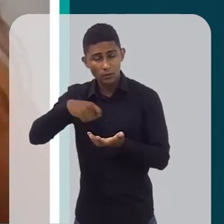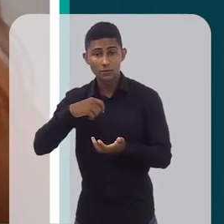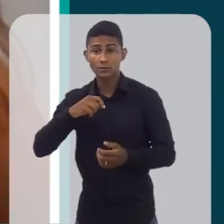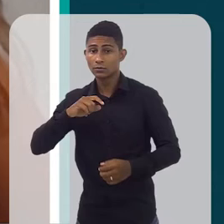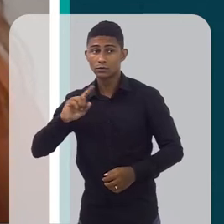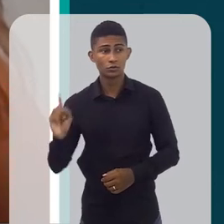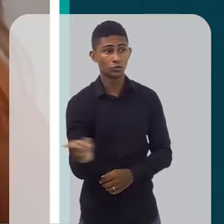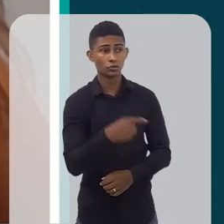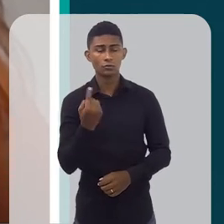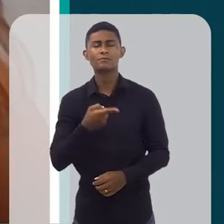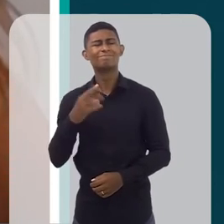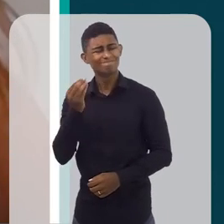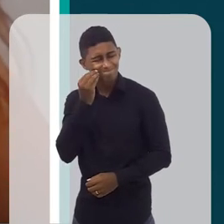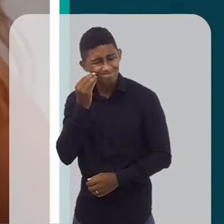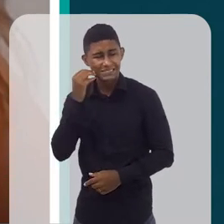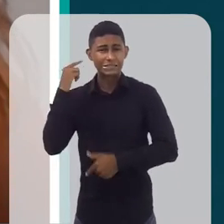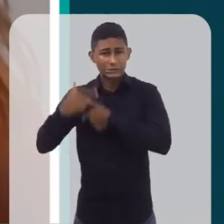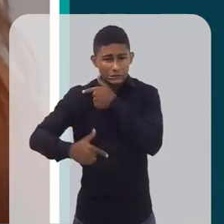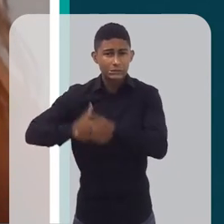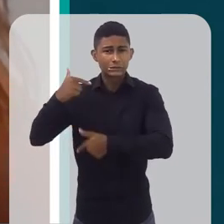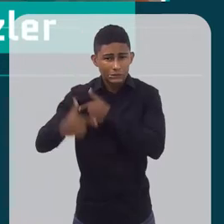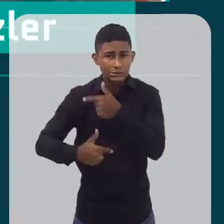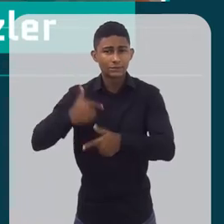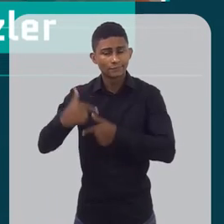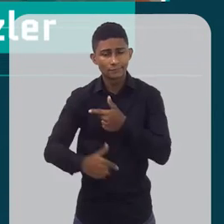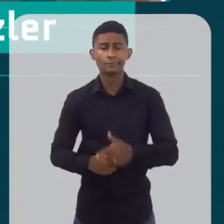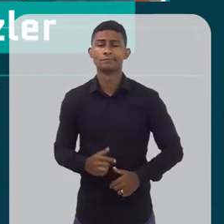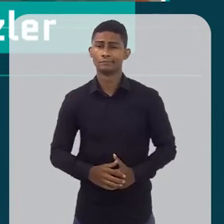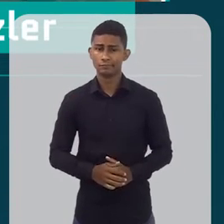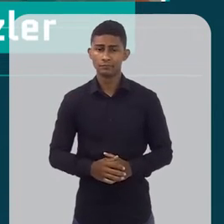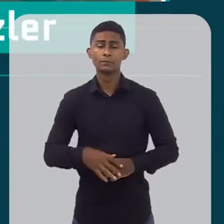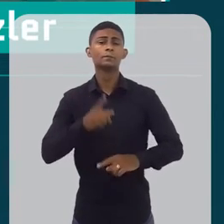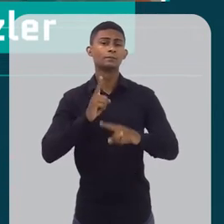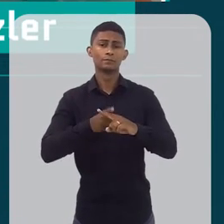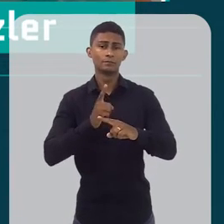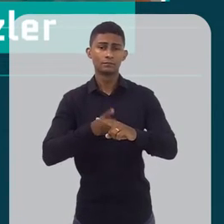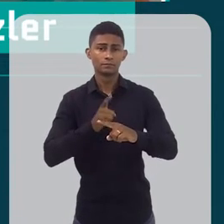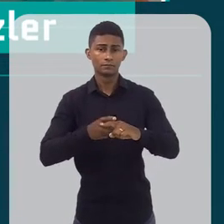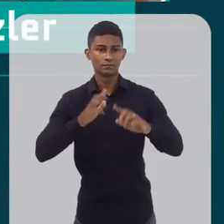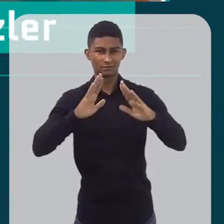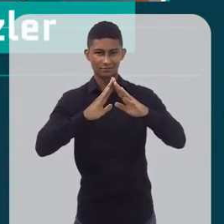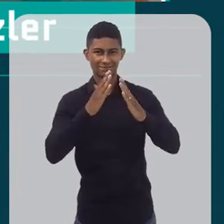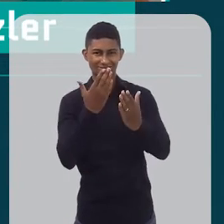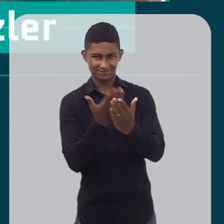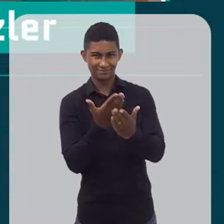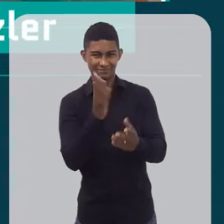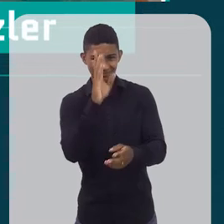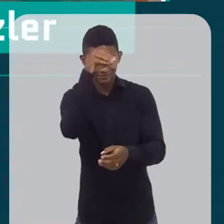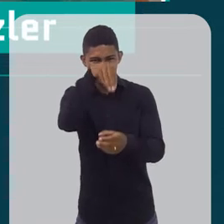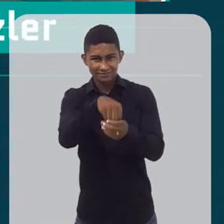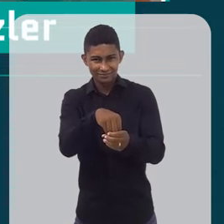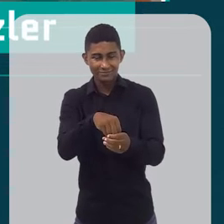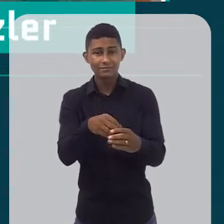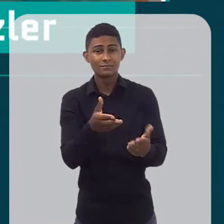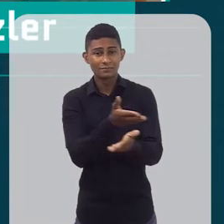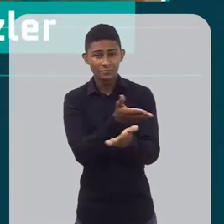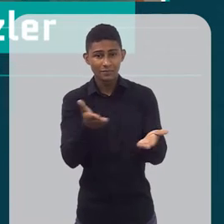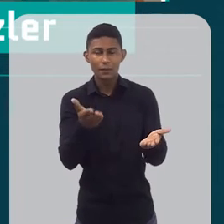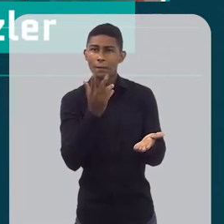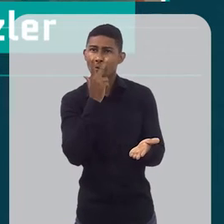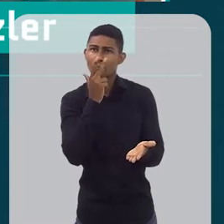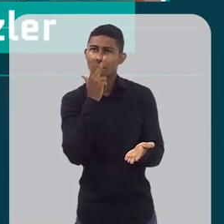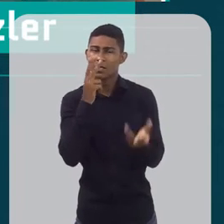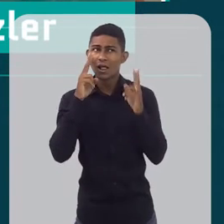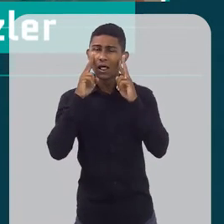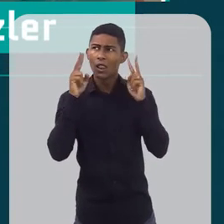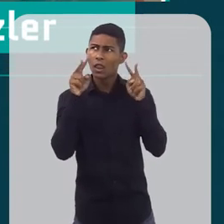é um trabalho que a gente tenta fazer, né? Porque as escolas, dependendo, elas tem ainda